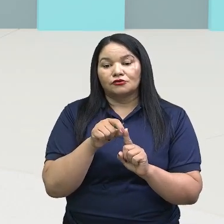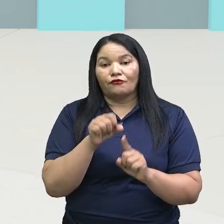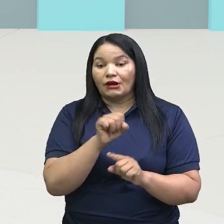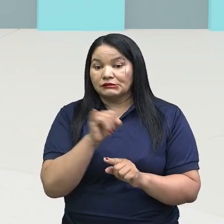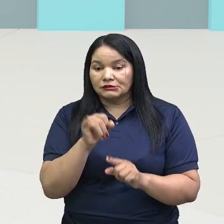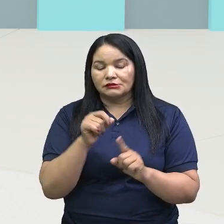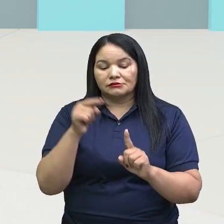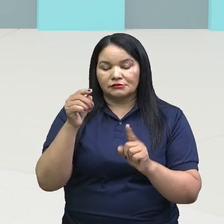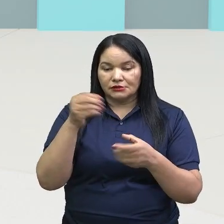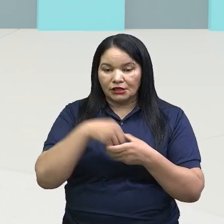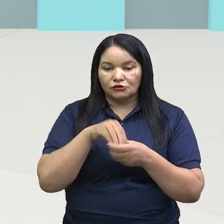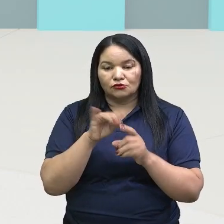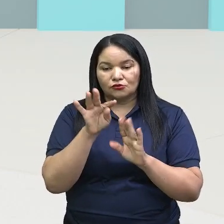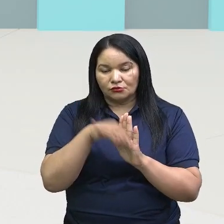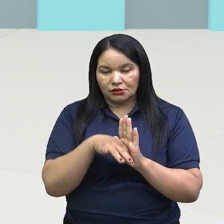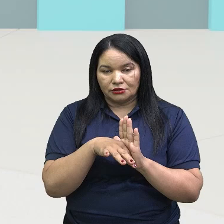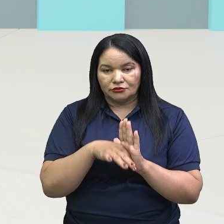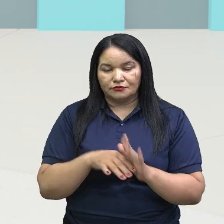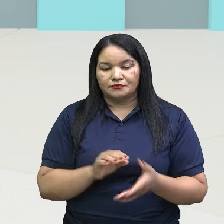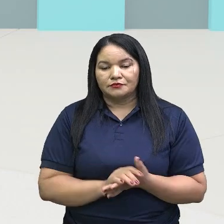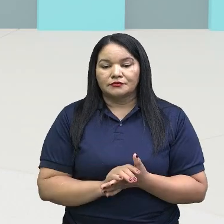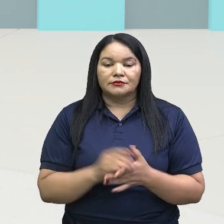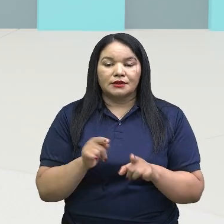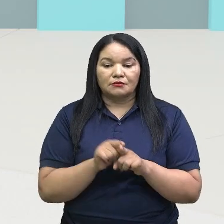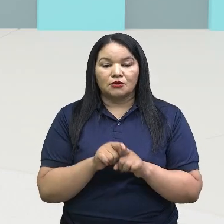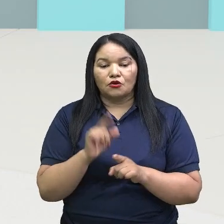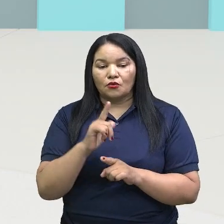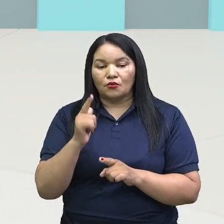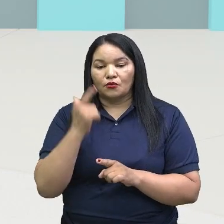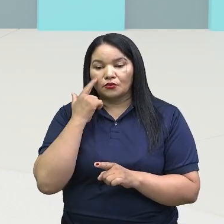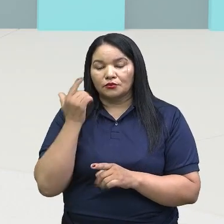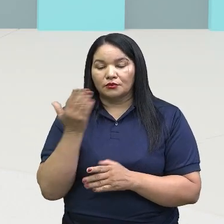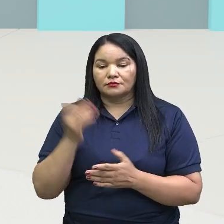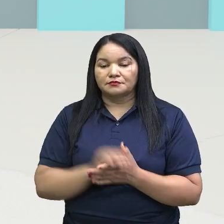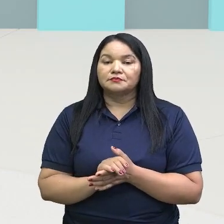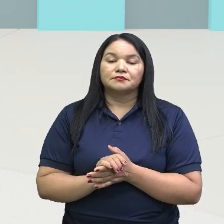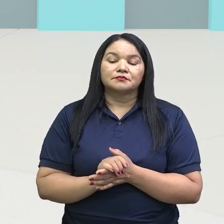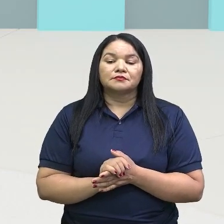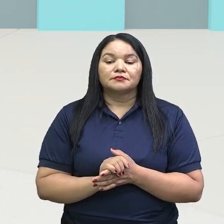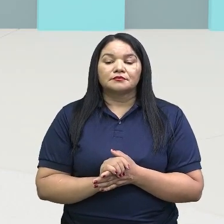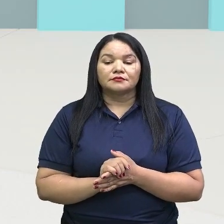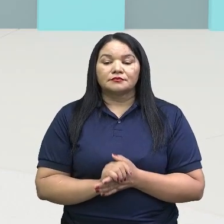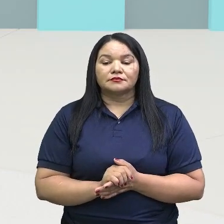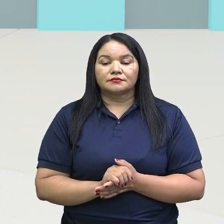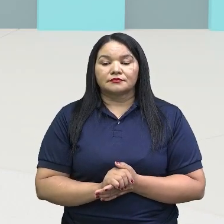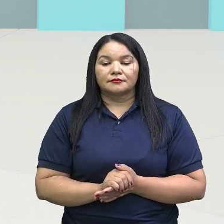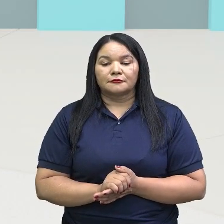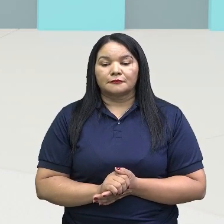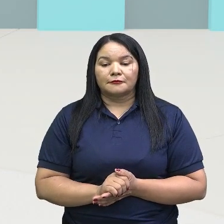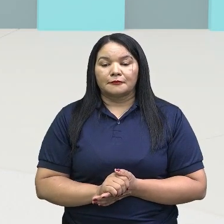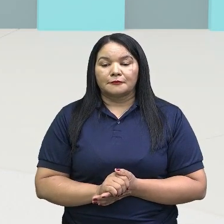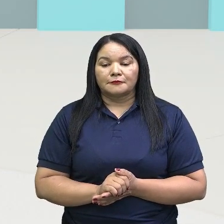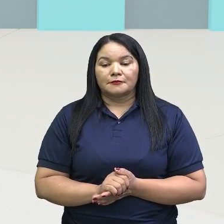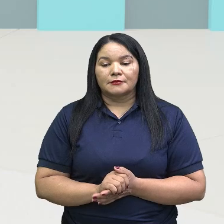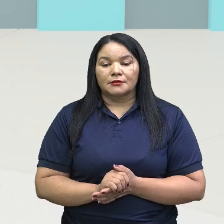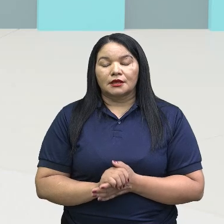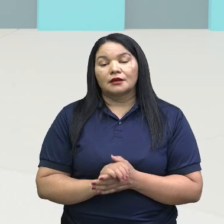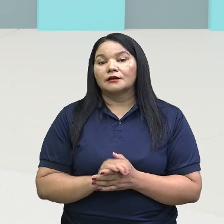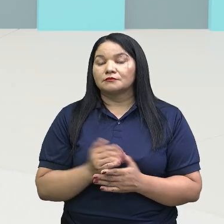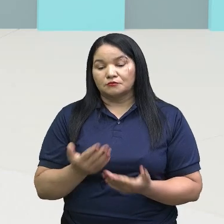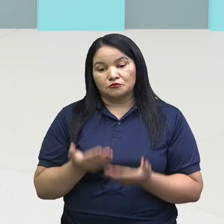texto. E as proporcionais? Então, a ideia de proporção. Vamos lá. Olha, as